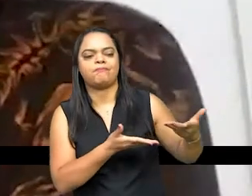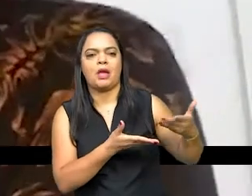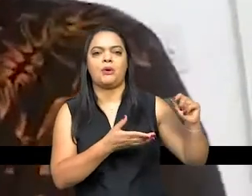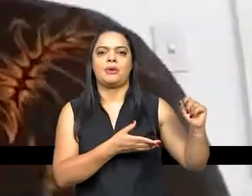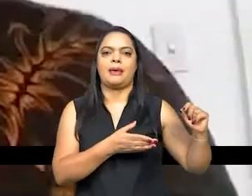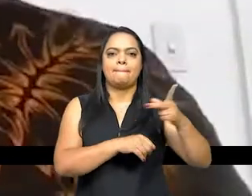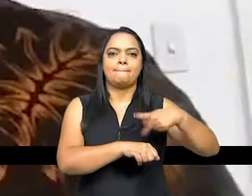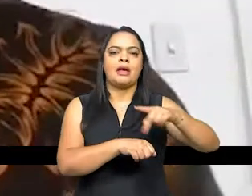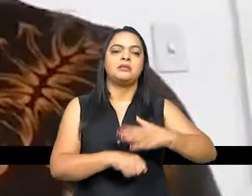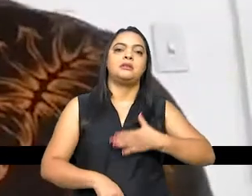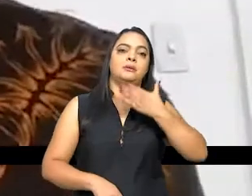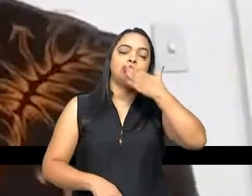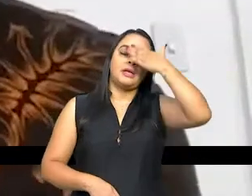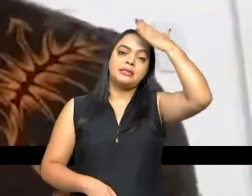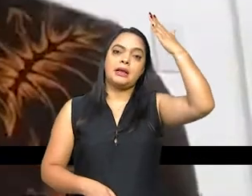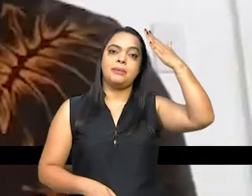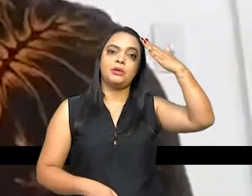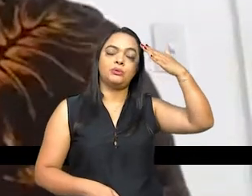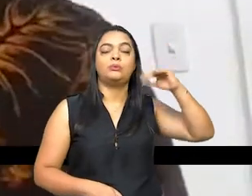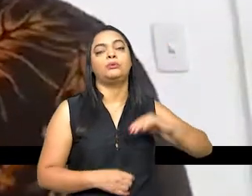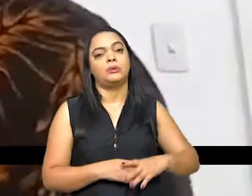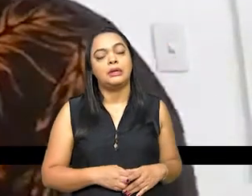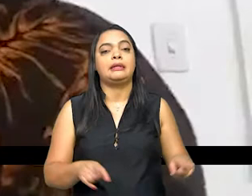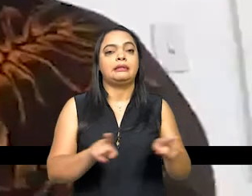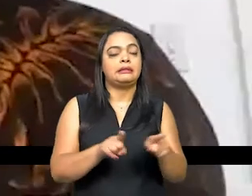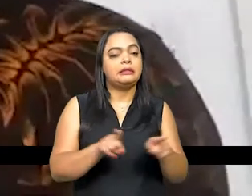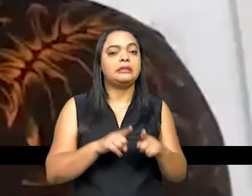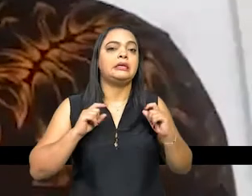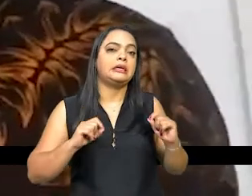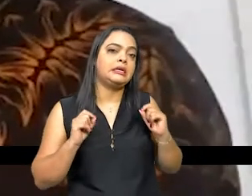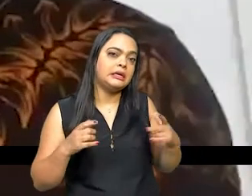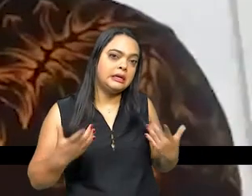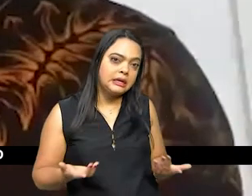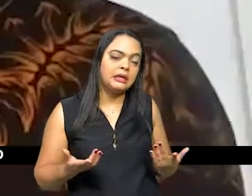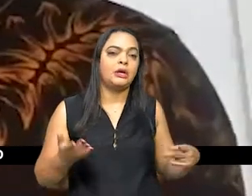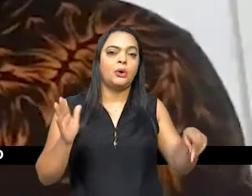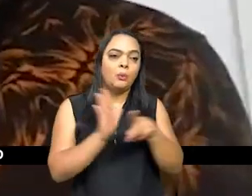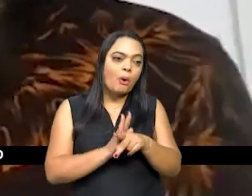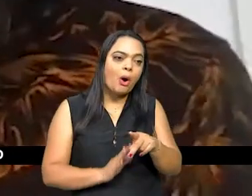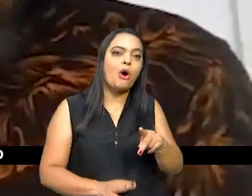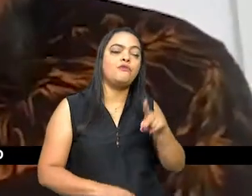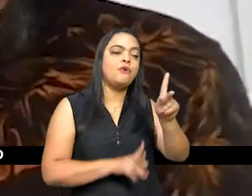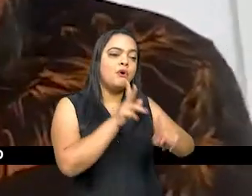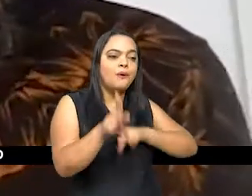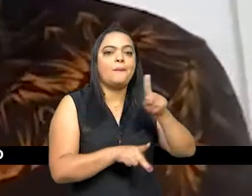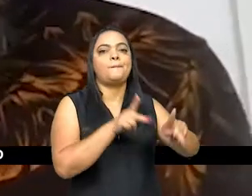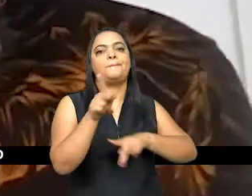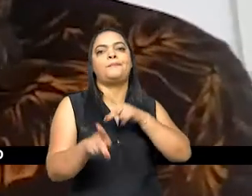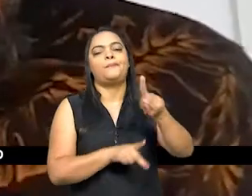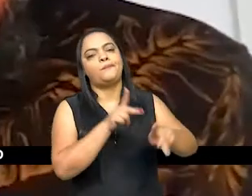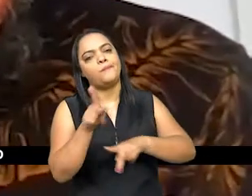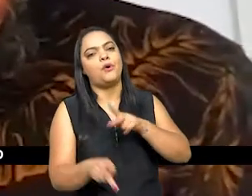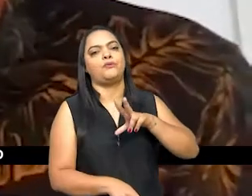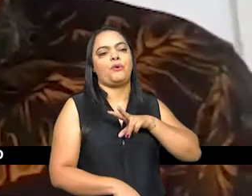que se constituíram no sul da Península Itálica. Também se tinha uma visão muito depreciativa dos próprios portugueses, que também haviam